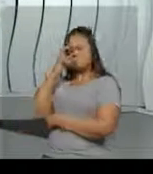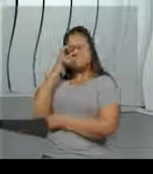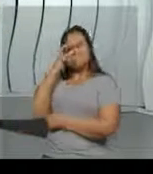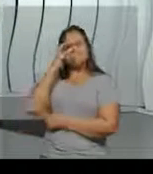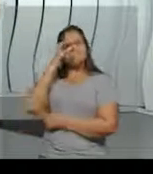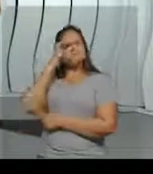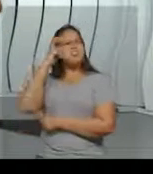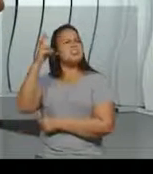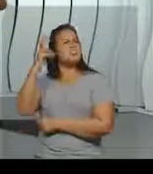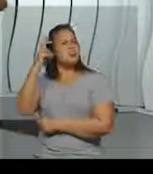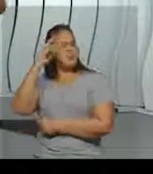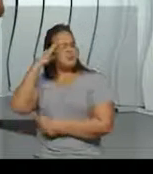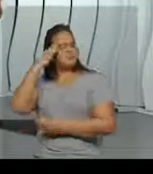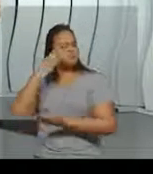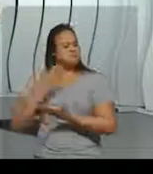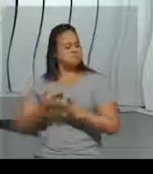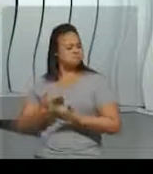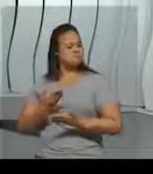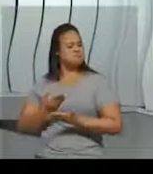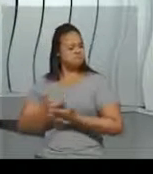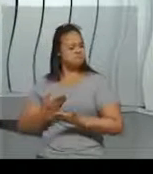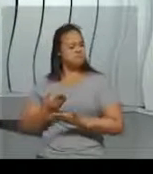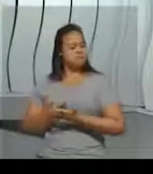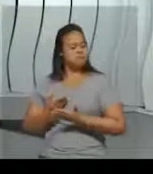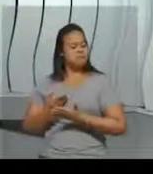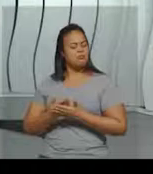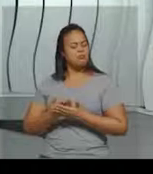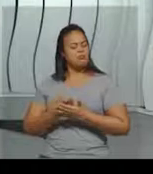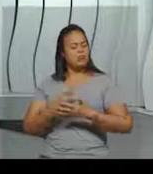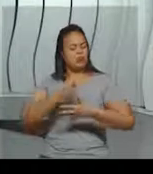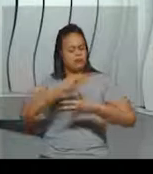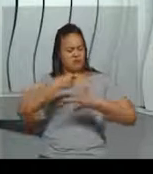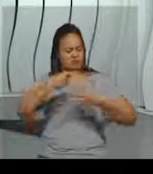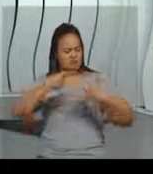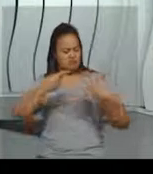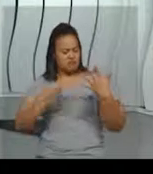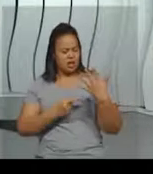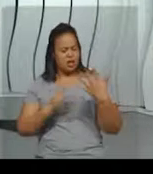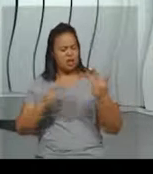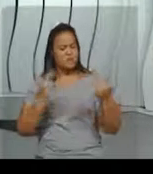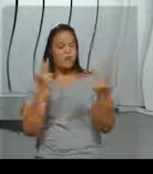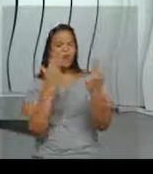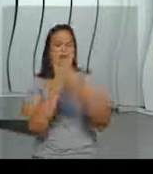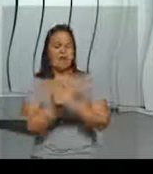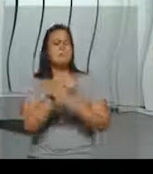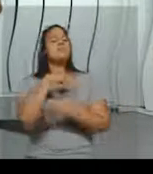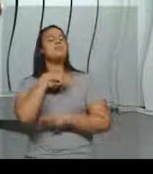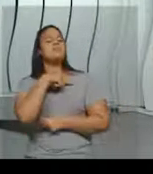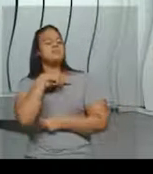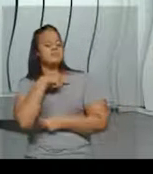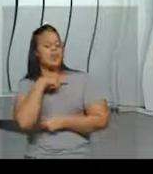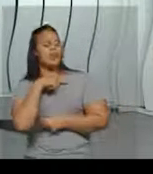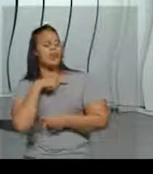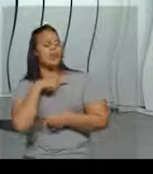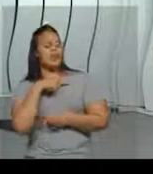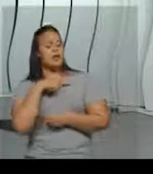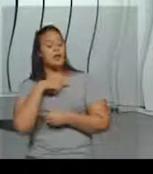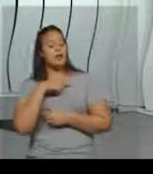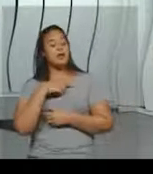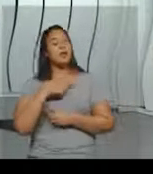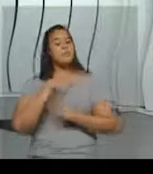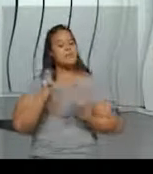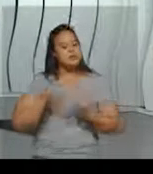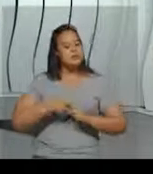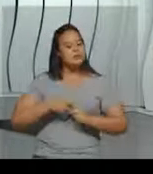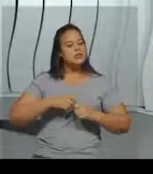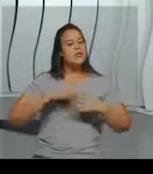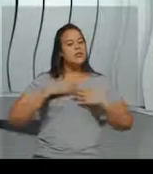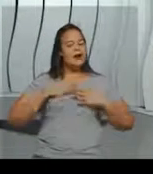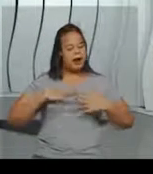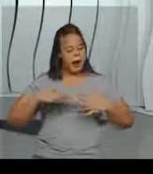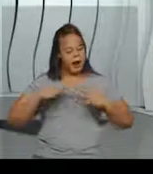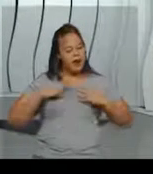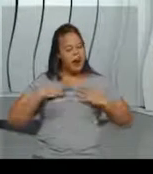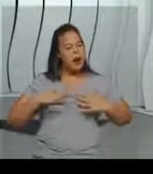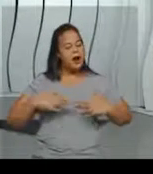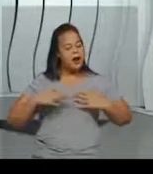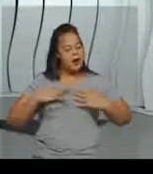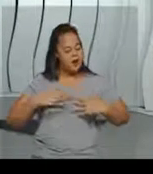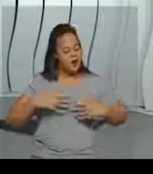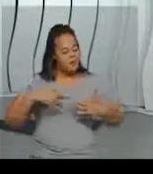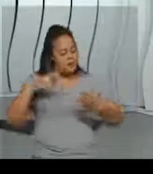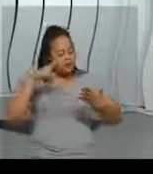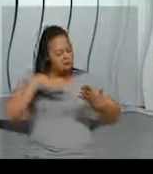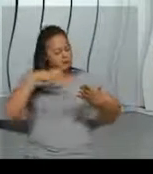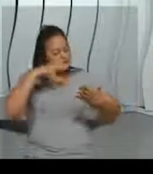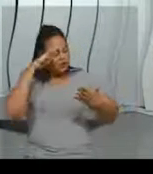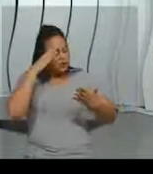muito estudado, e ele traz muitos elementos no rap dele, né? Então, tem que ouvir com calma e estudar a letra para